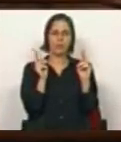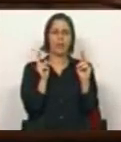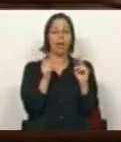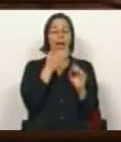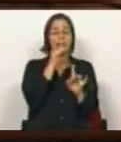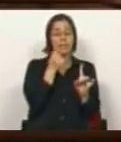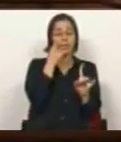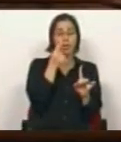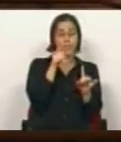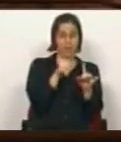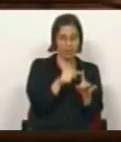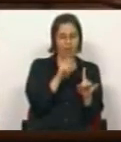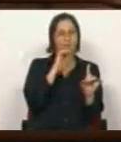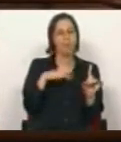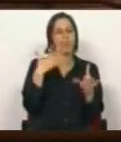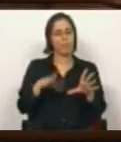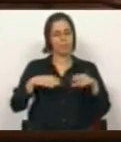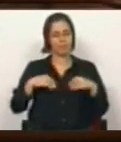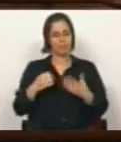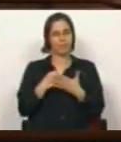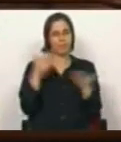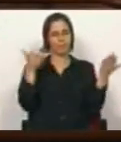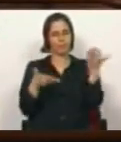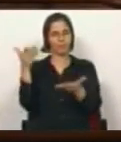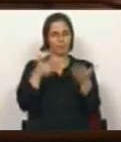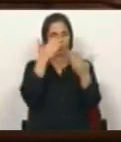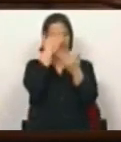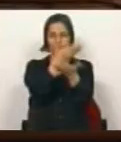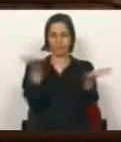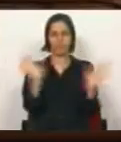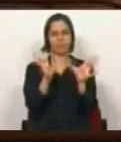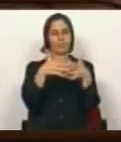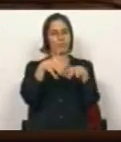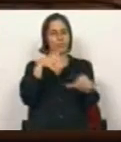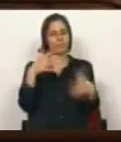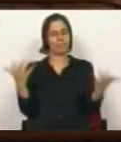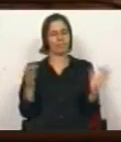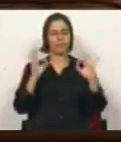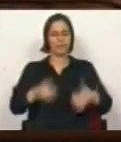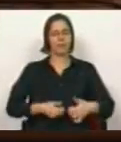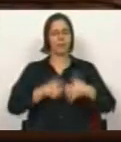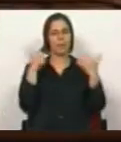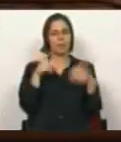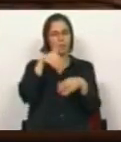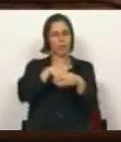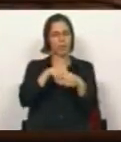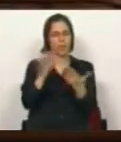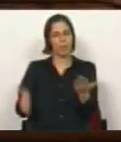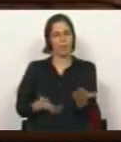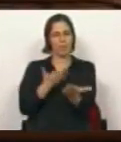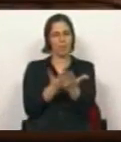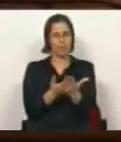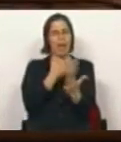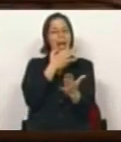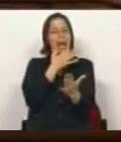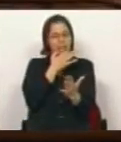em sede de especialidade, poder acolher contributos das restantes bancadas, de forma a melhorar o conteúdo desta proposta,